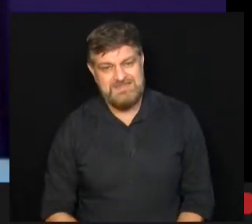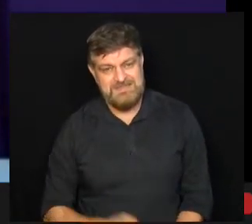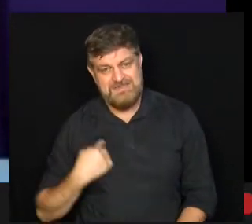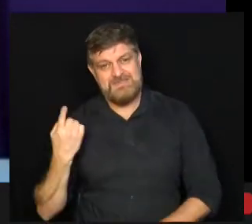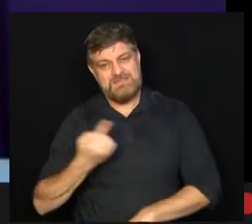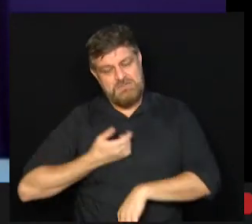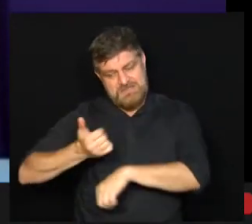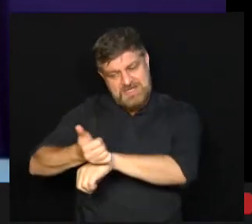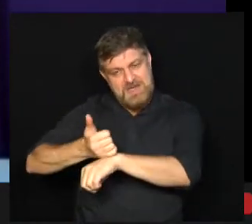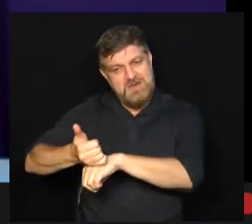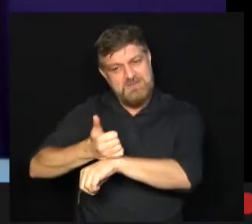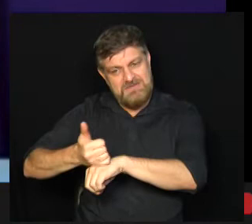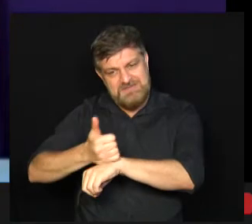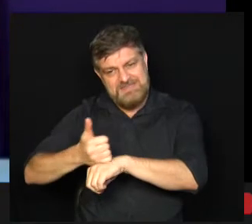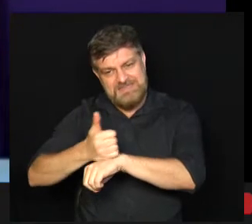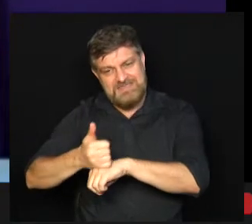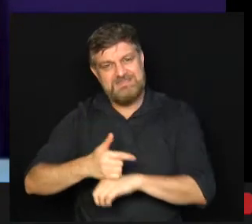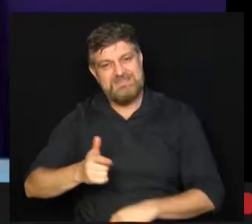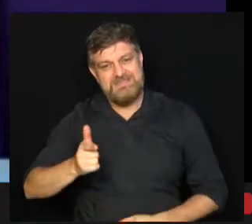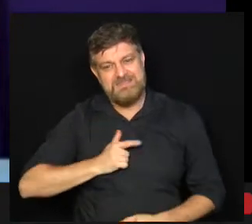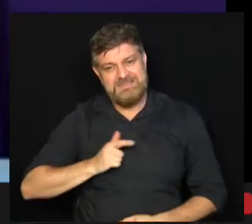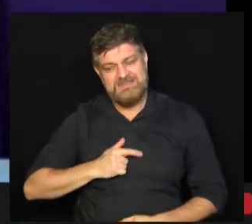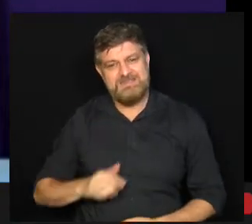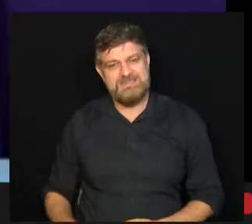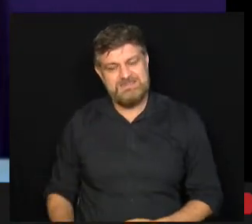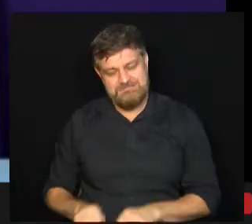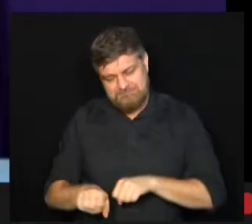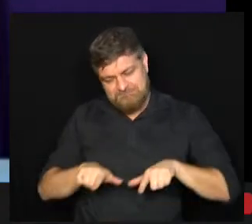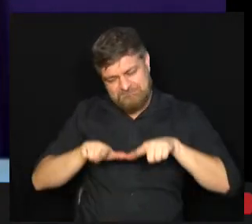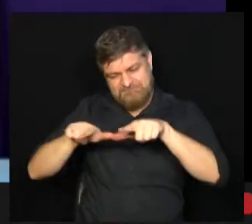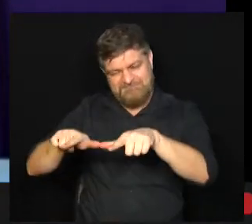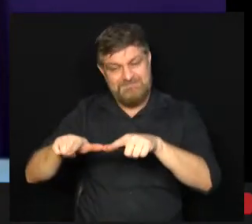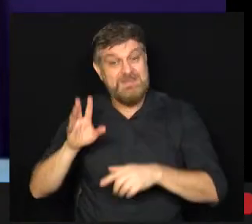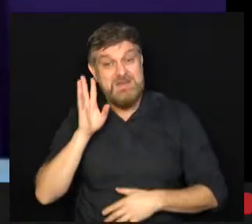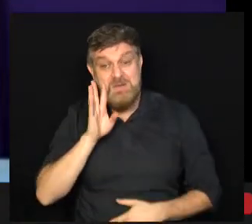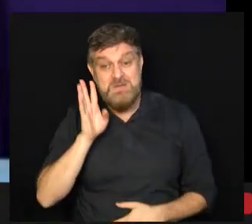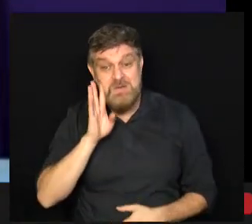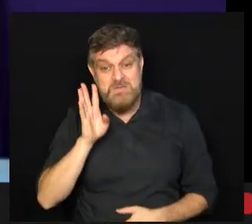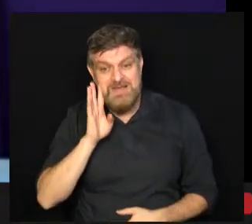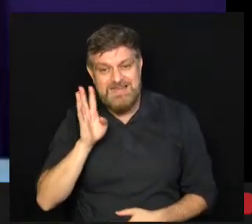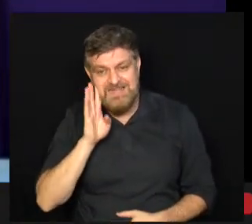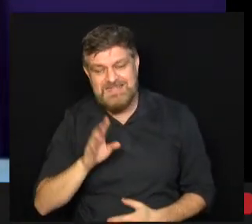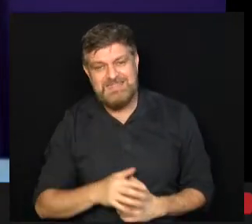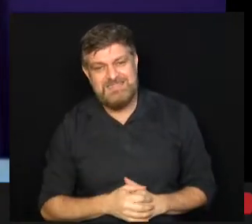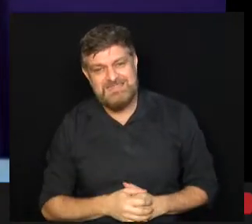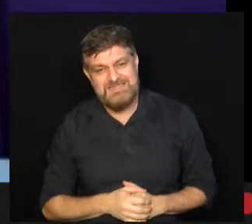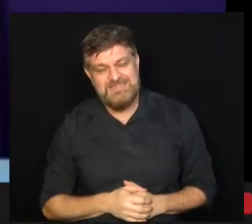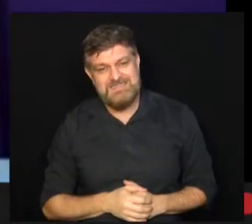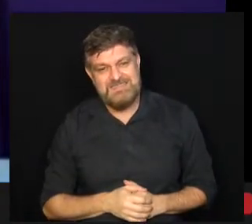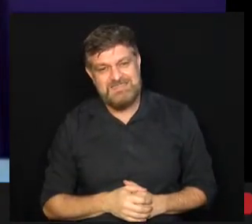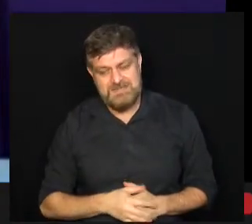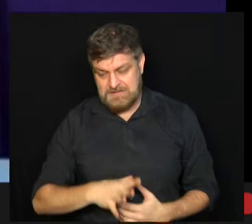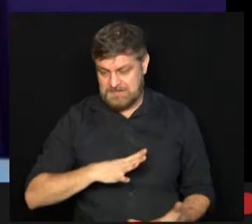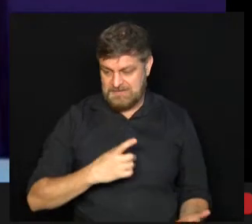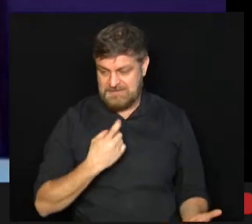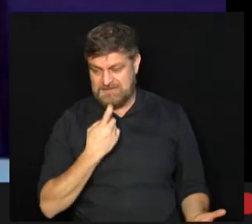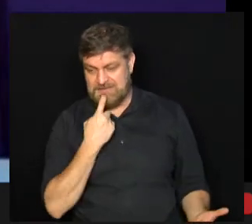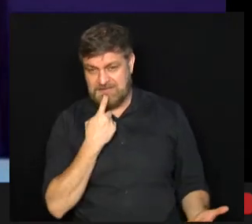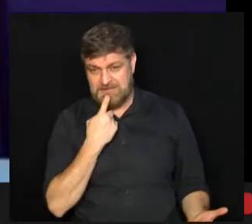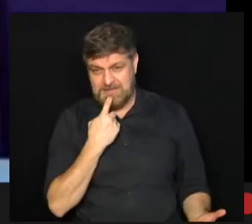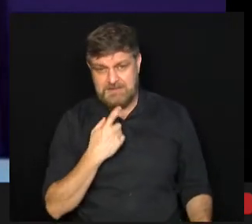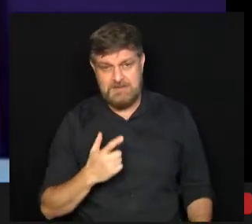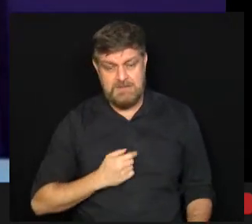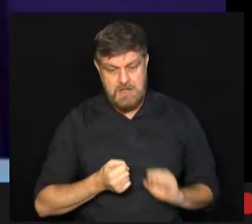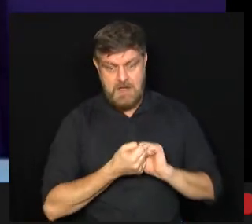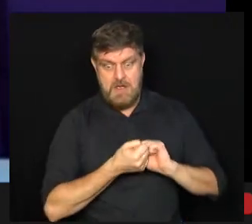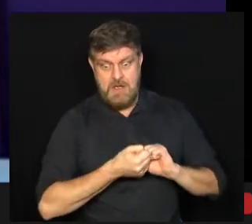nossa profissão de comissário de voo. E é muito bacana, né? Uma cidade como Campinas, o tamanho